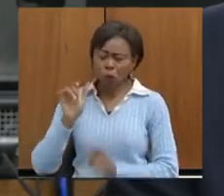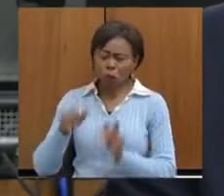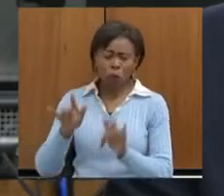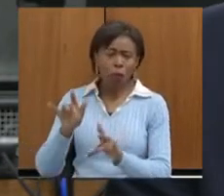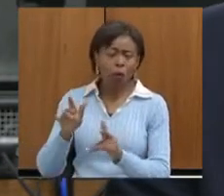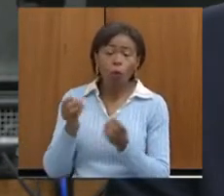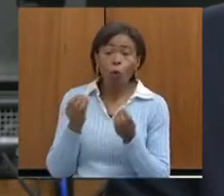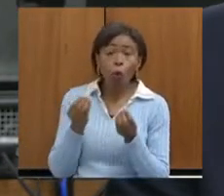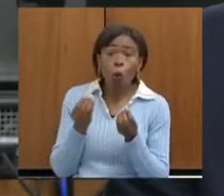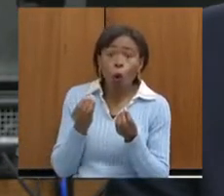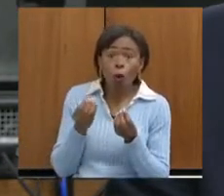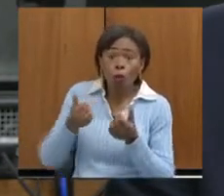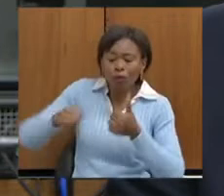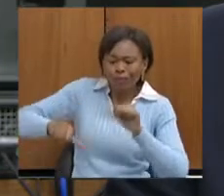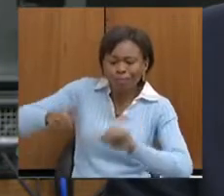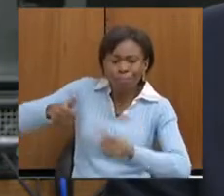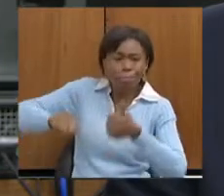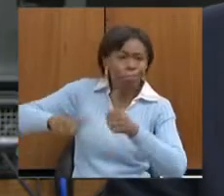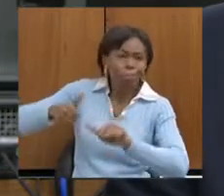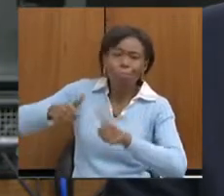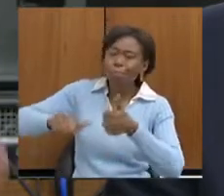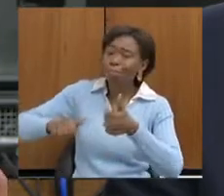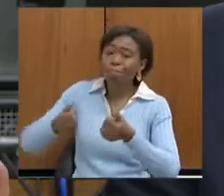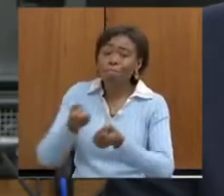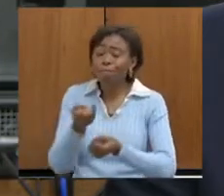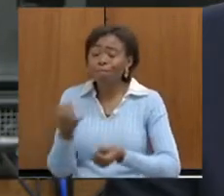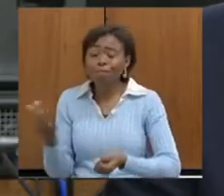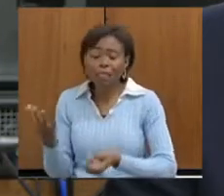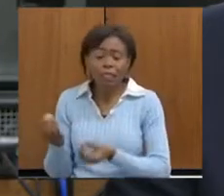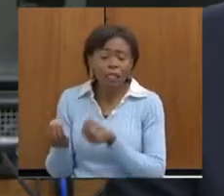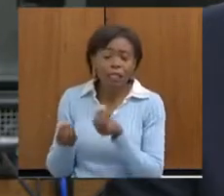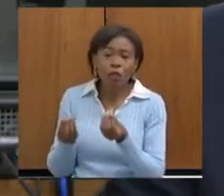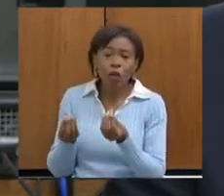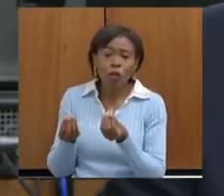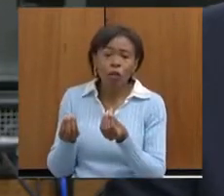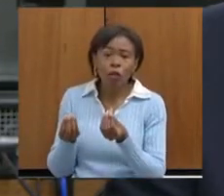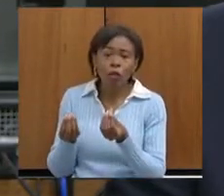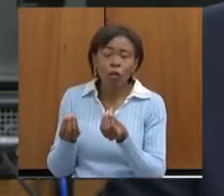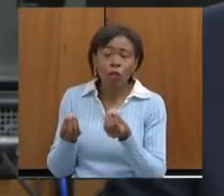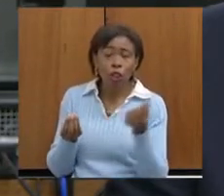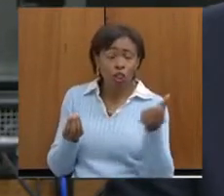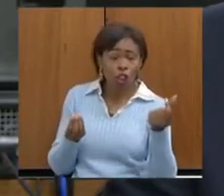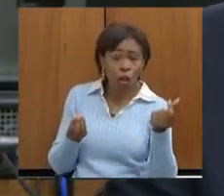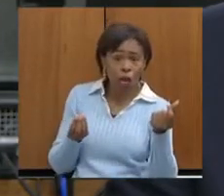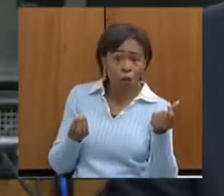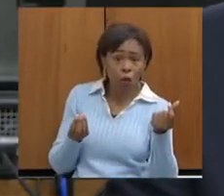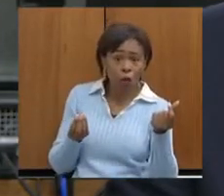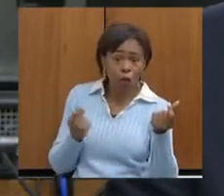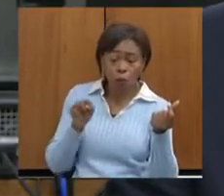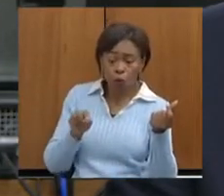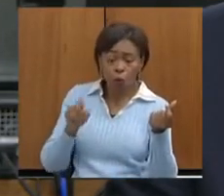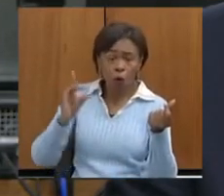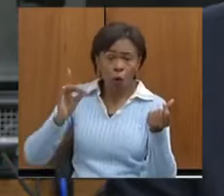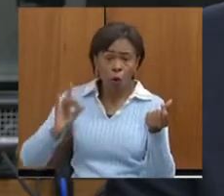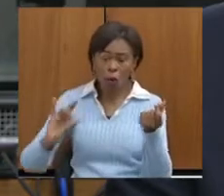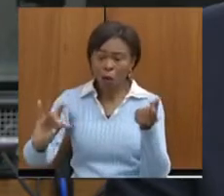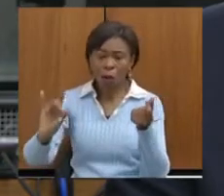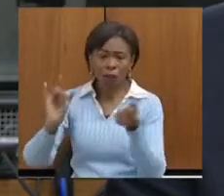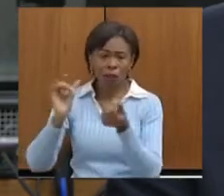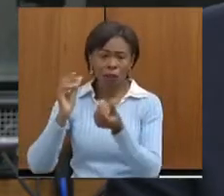difícil então não consegue trocar um dano ambiental por dinheiro porque o dano ambiental